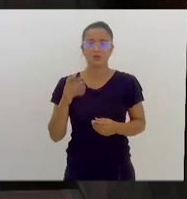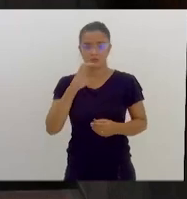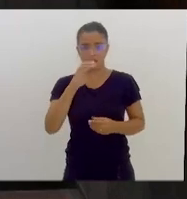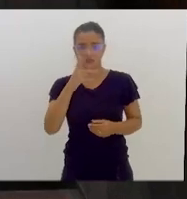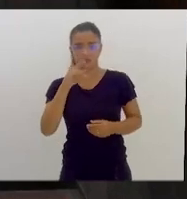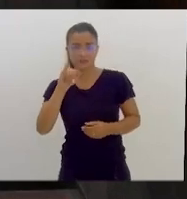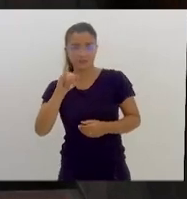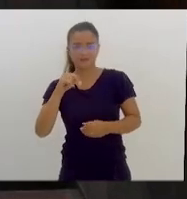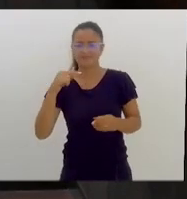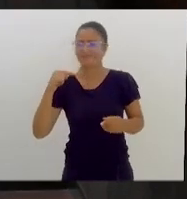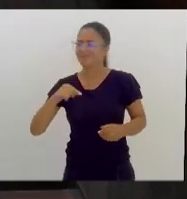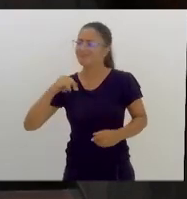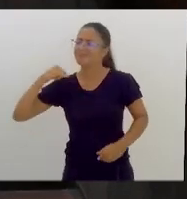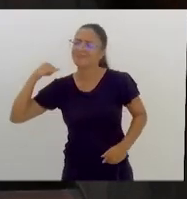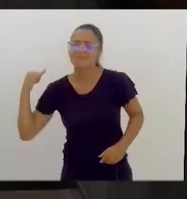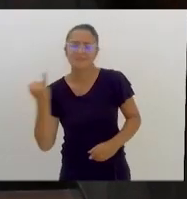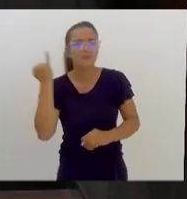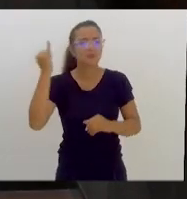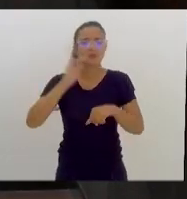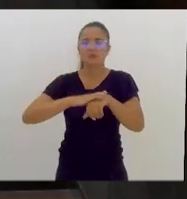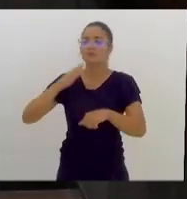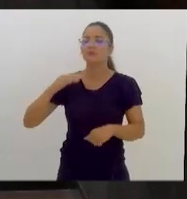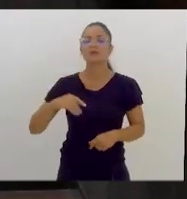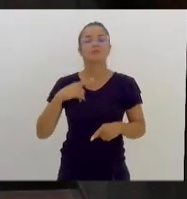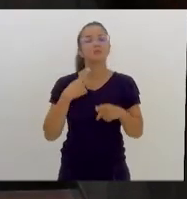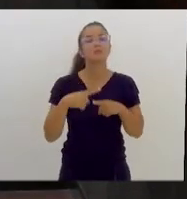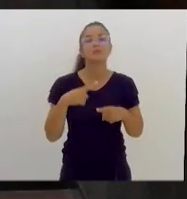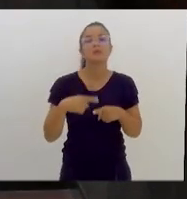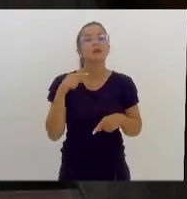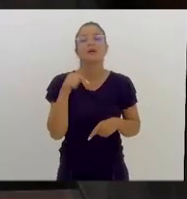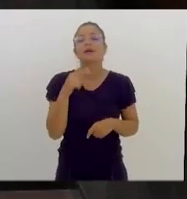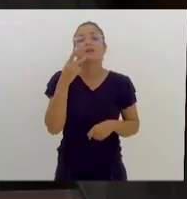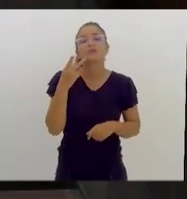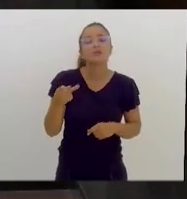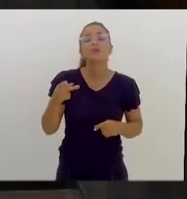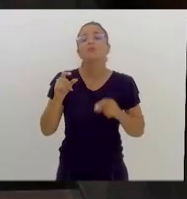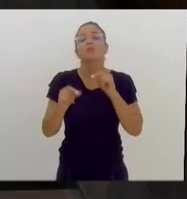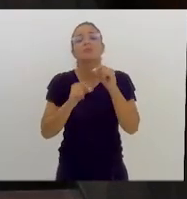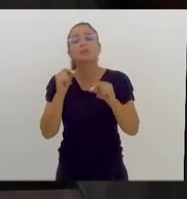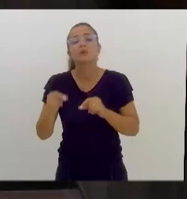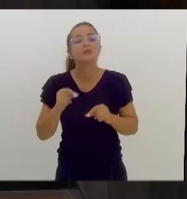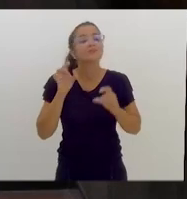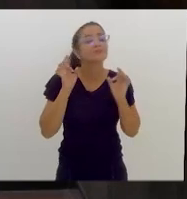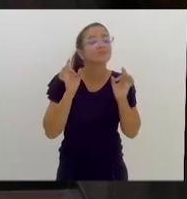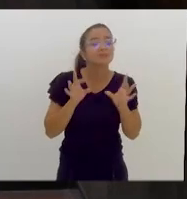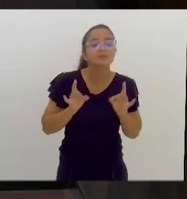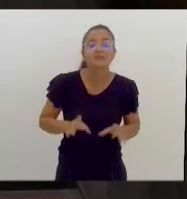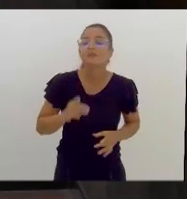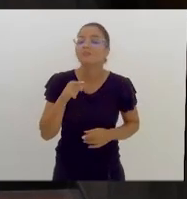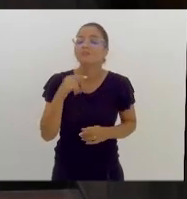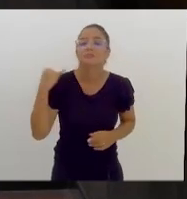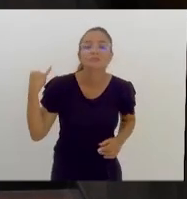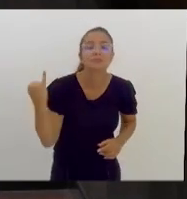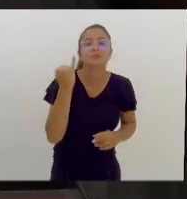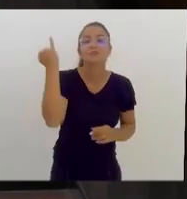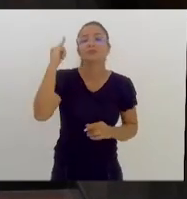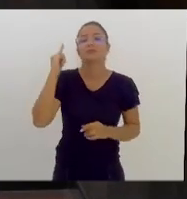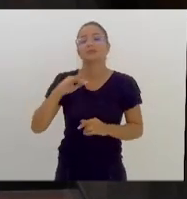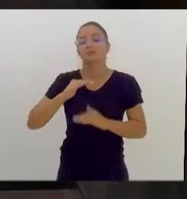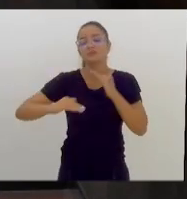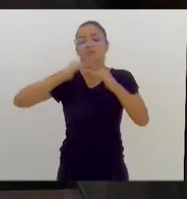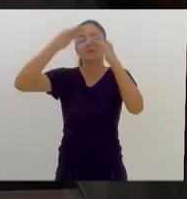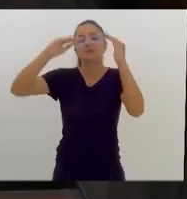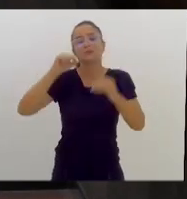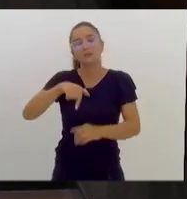mais relevante dessa legislatura, porque discutiu um aspecto crucial para o desenvolvimento e para a reedificação do Rio de